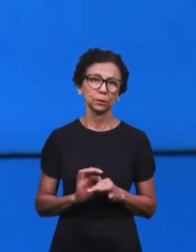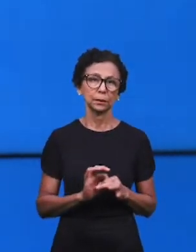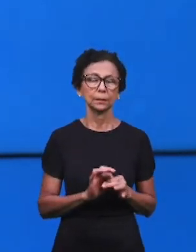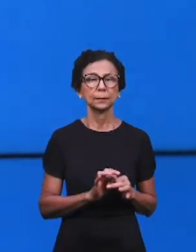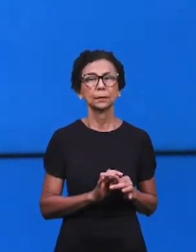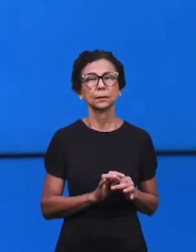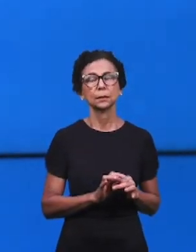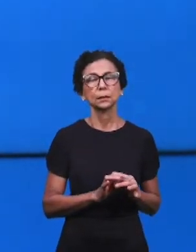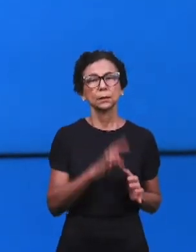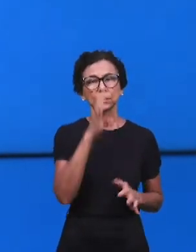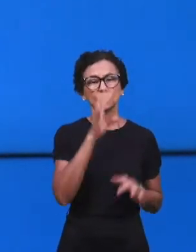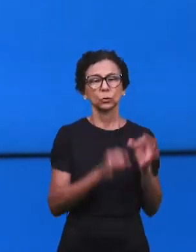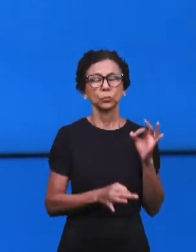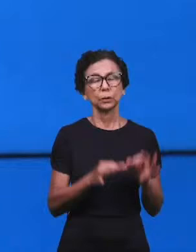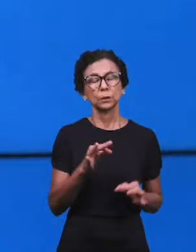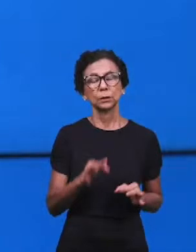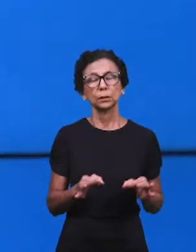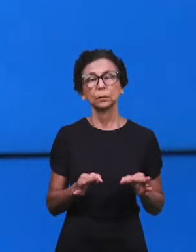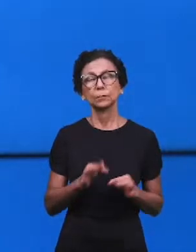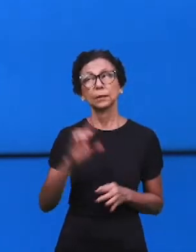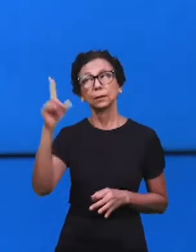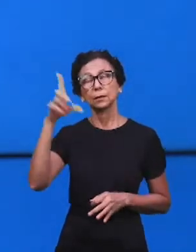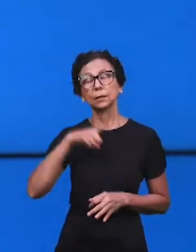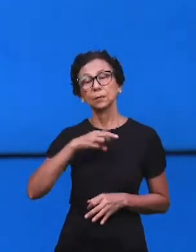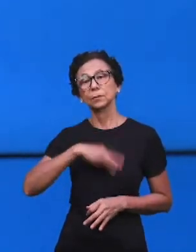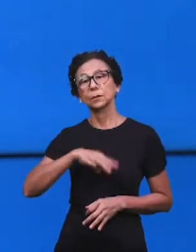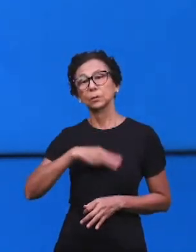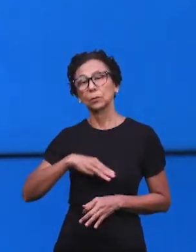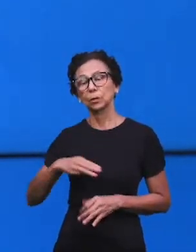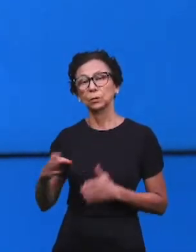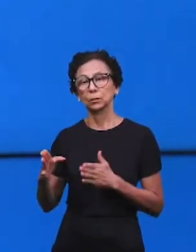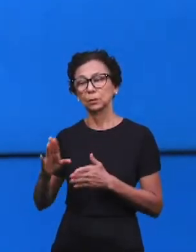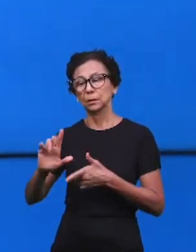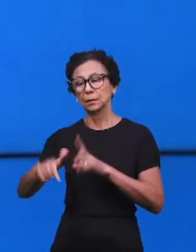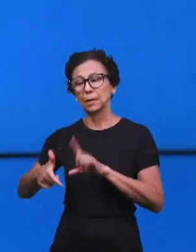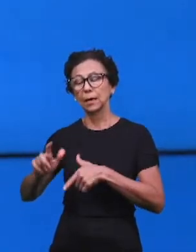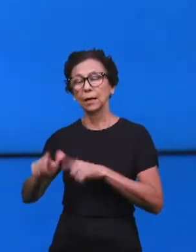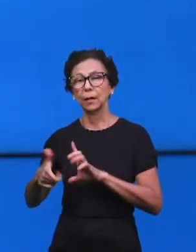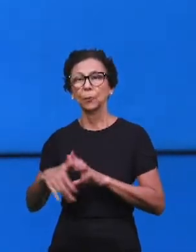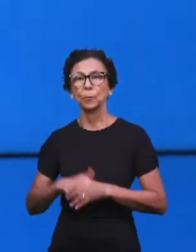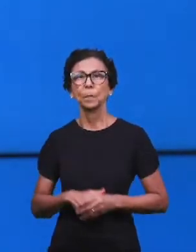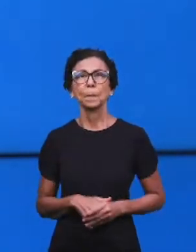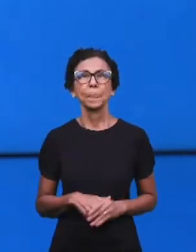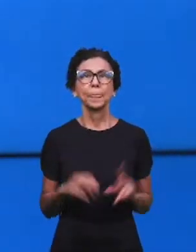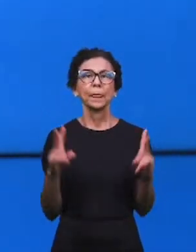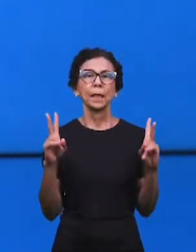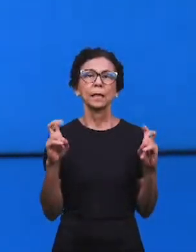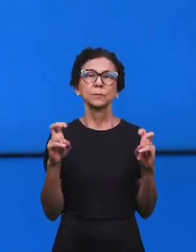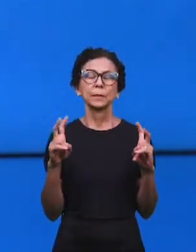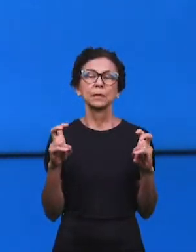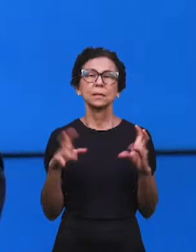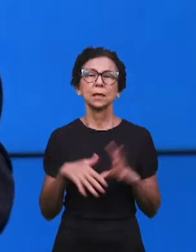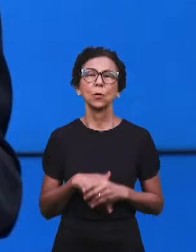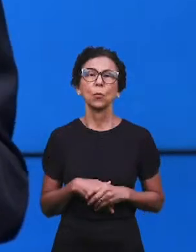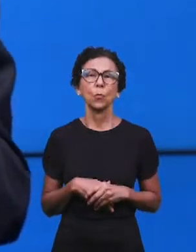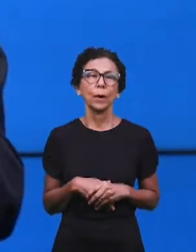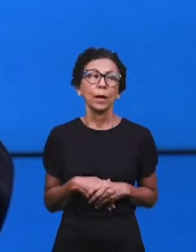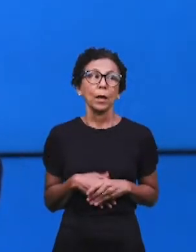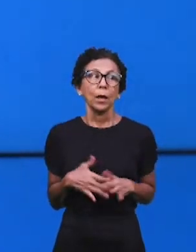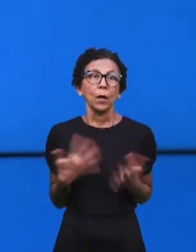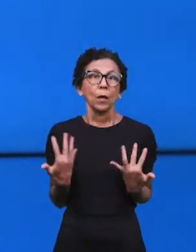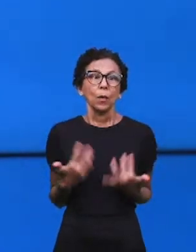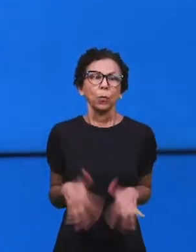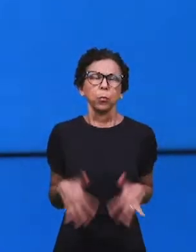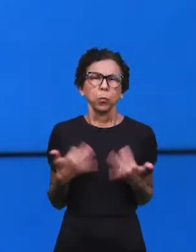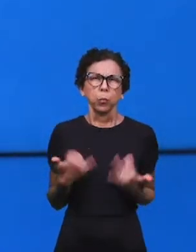de Israel nesse período. E a expressão-chave é exatamente essa: uma aflição tal, qual nunca houve e nem